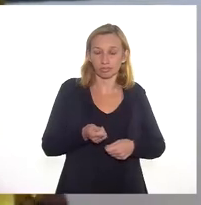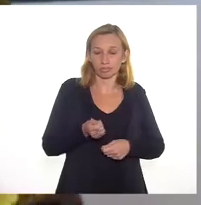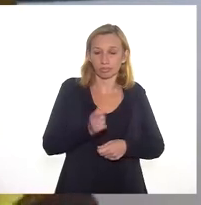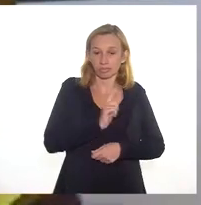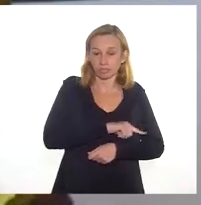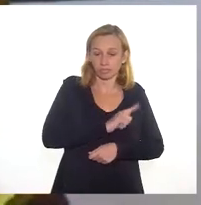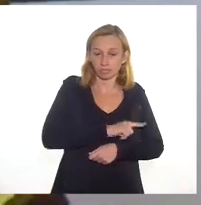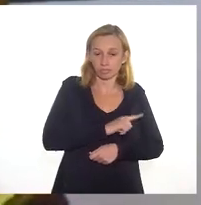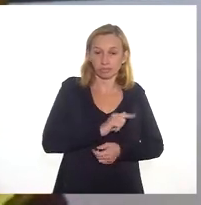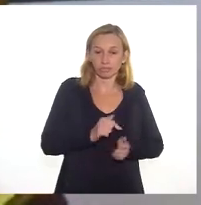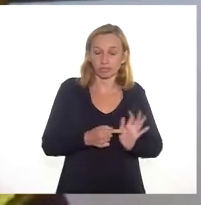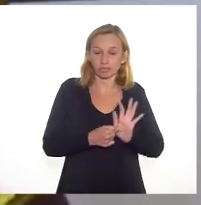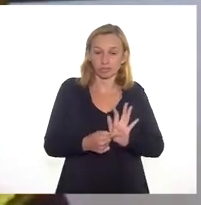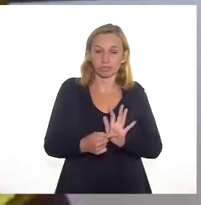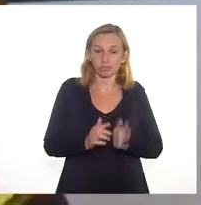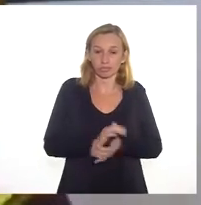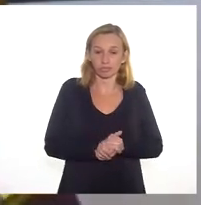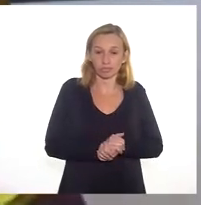pautada